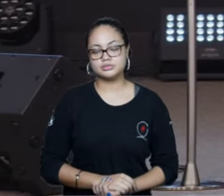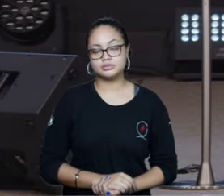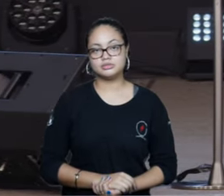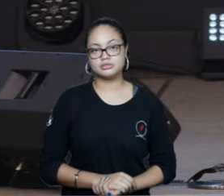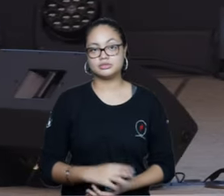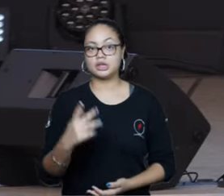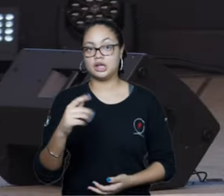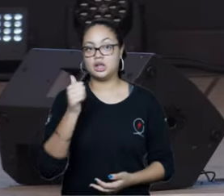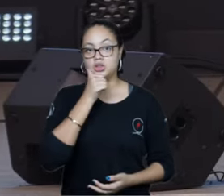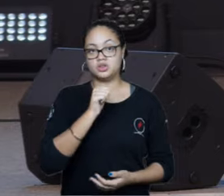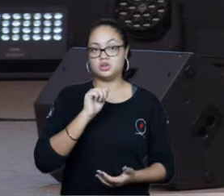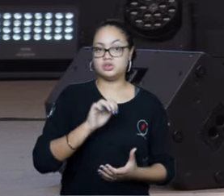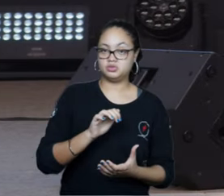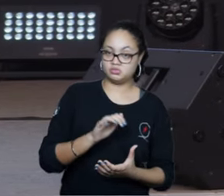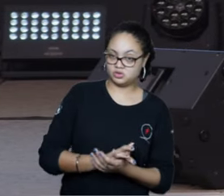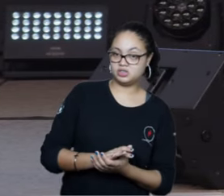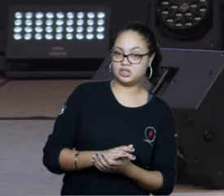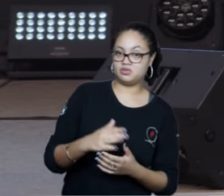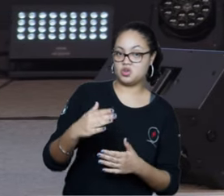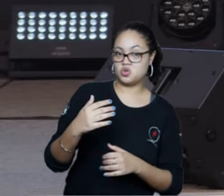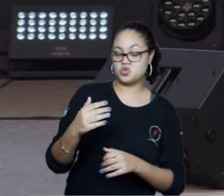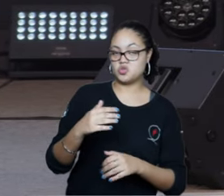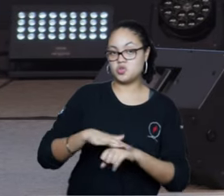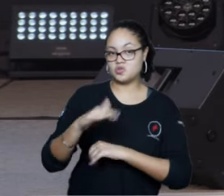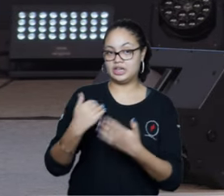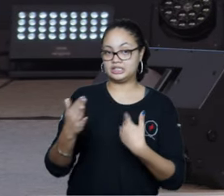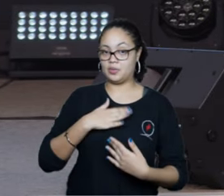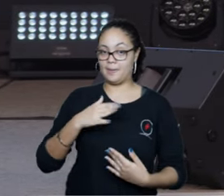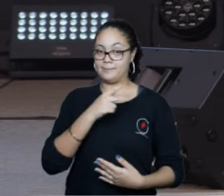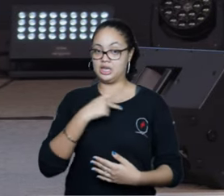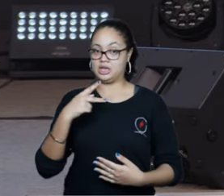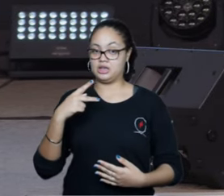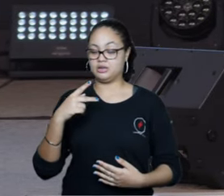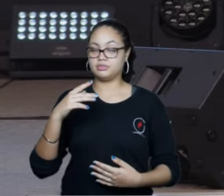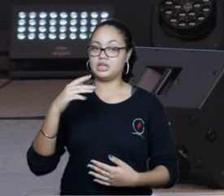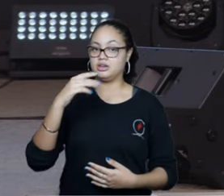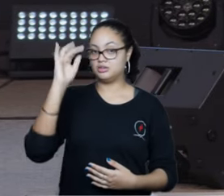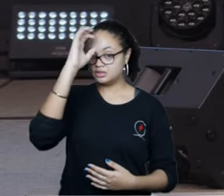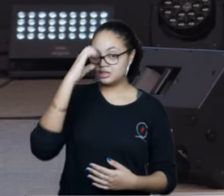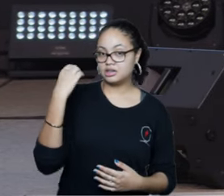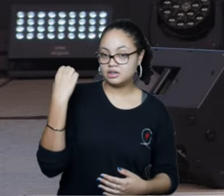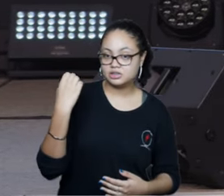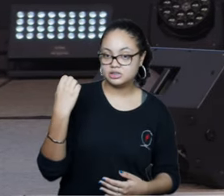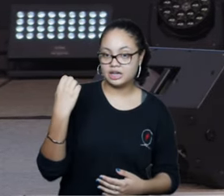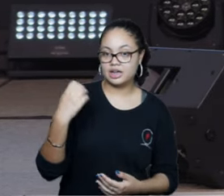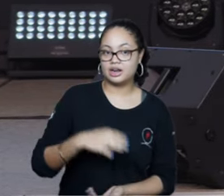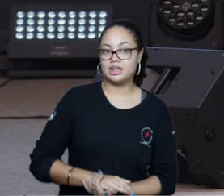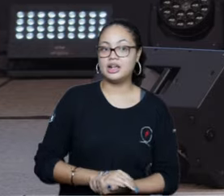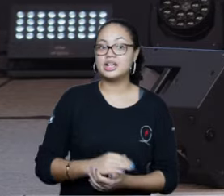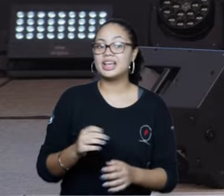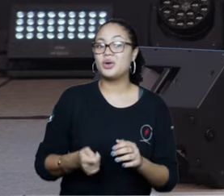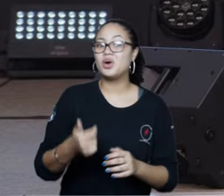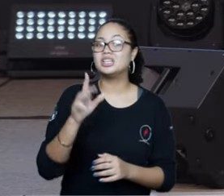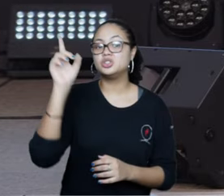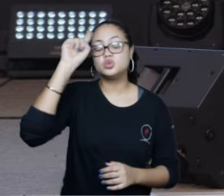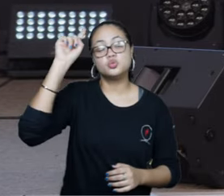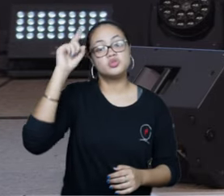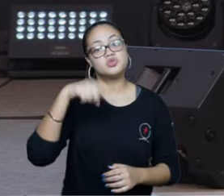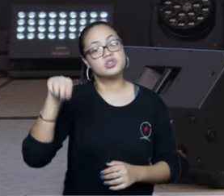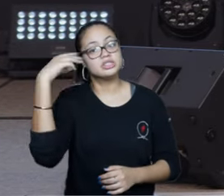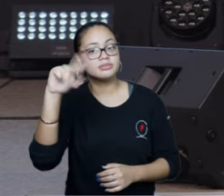a tua mulher foi dizer para mim que quase todo dia tu bate nela e dá tapa na cara